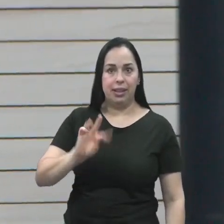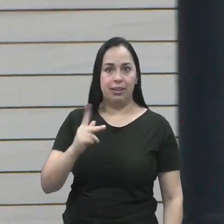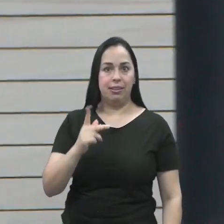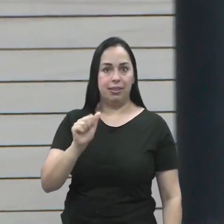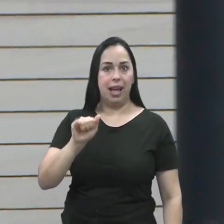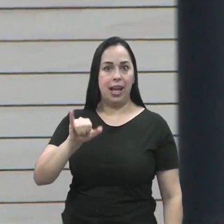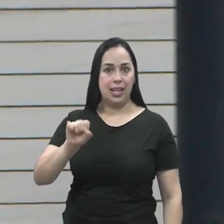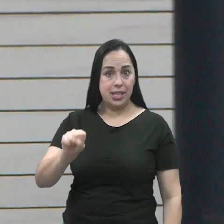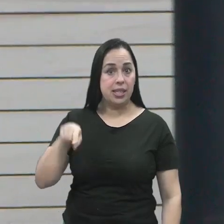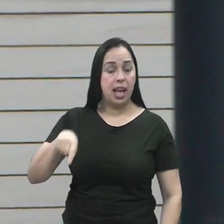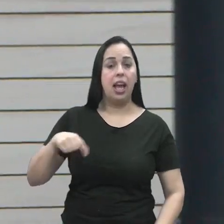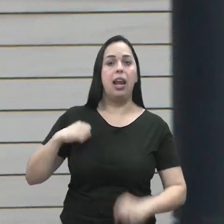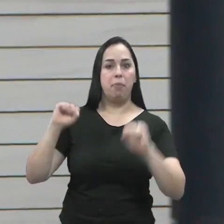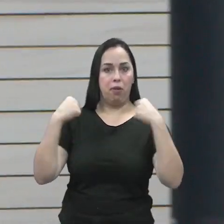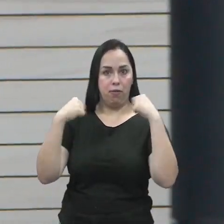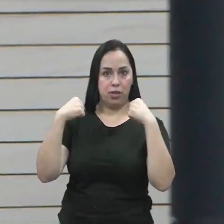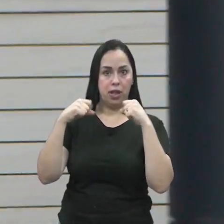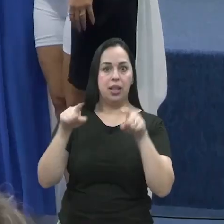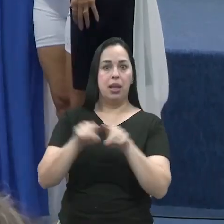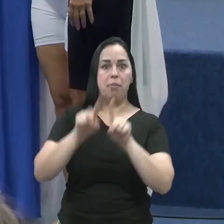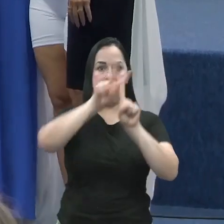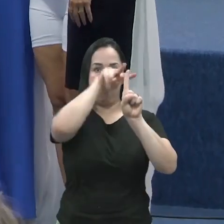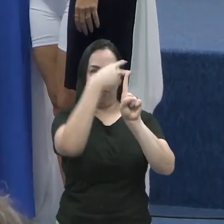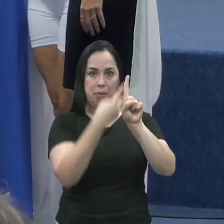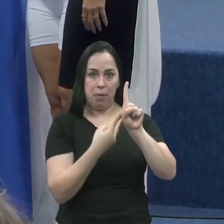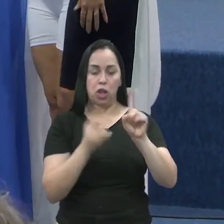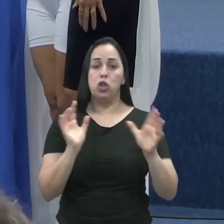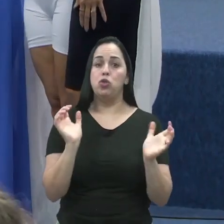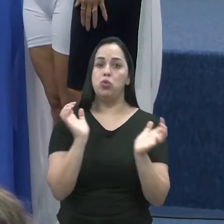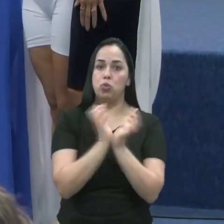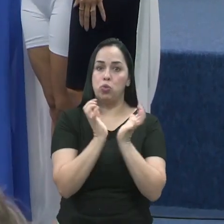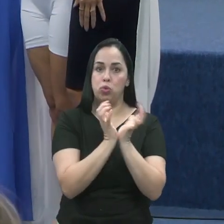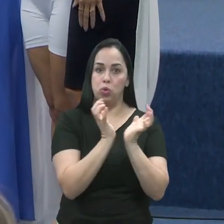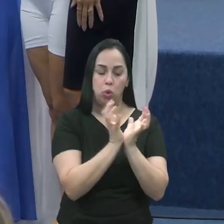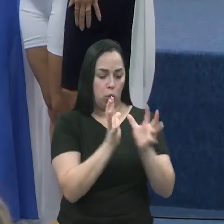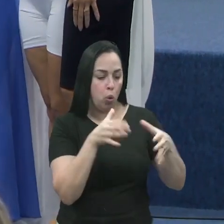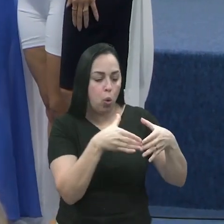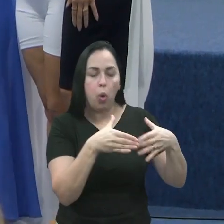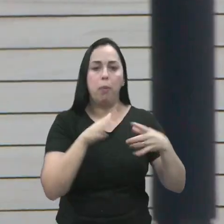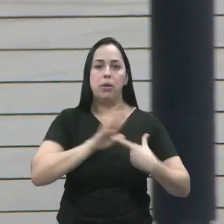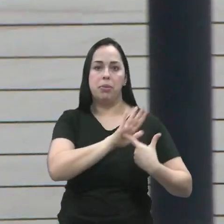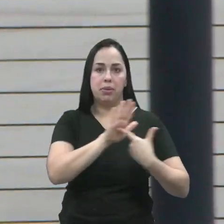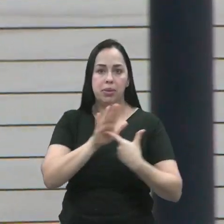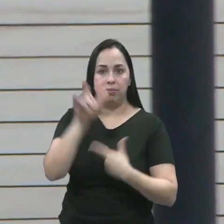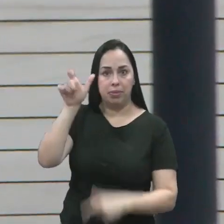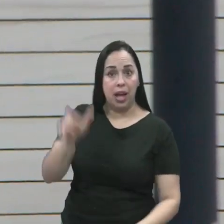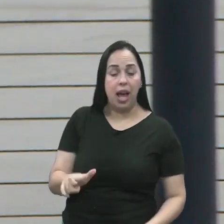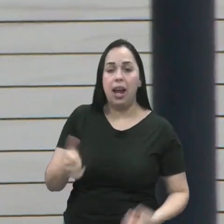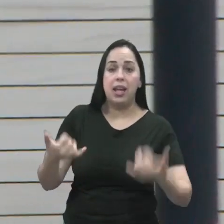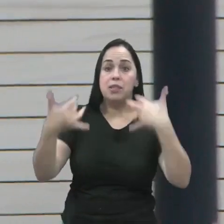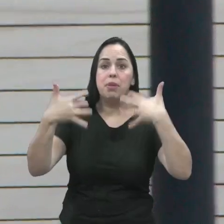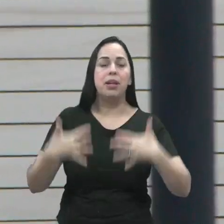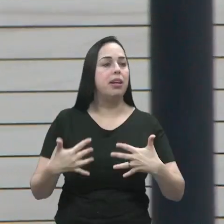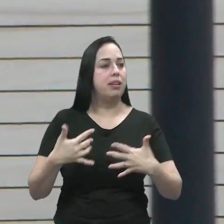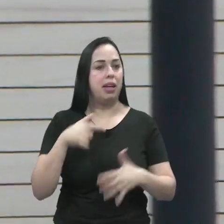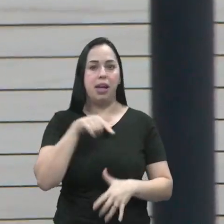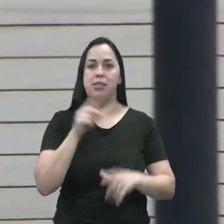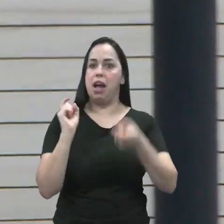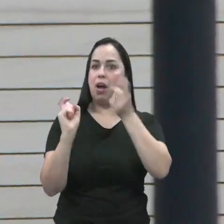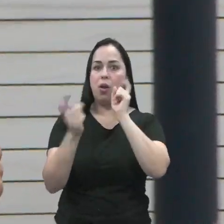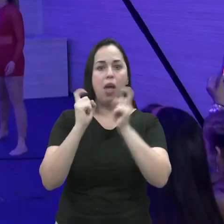educadora física e acrobata e também se apresentou com seu grupo durante o evento. Para ela, esse encontro